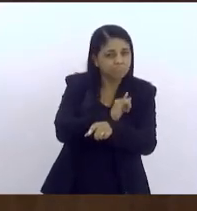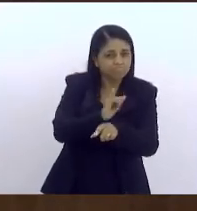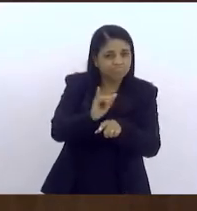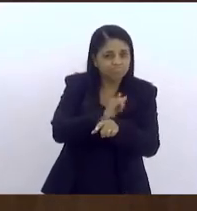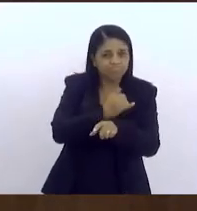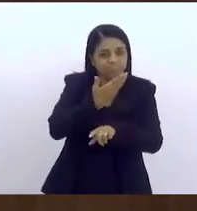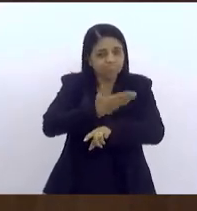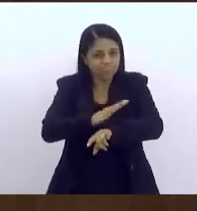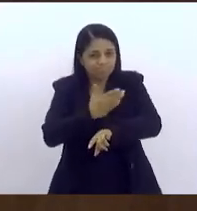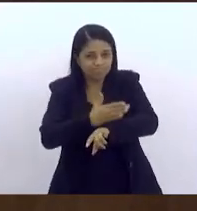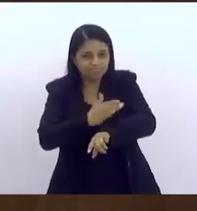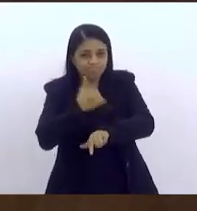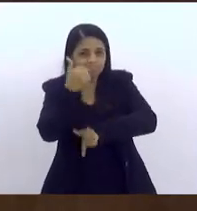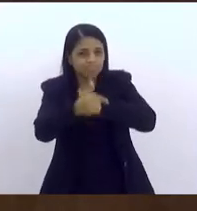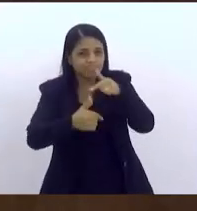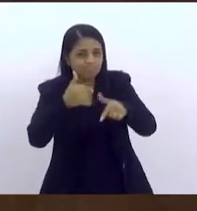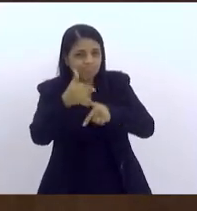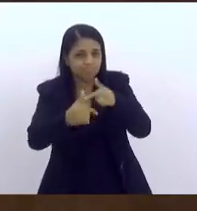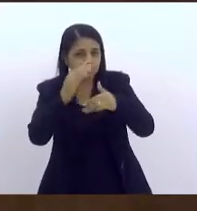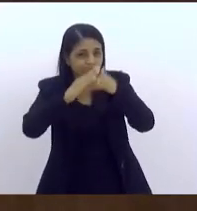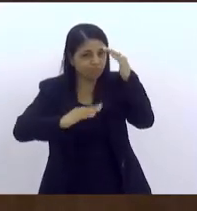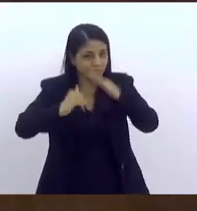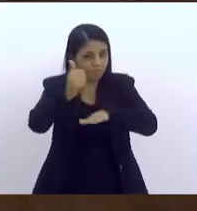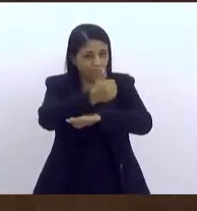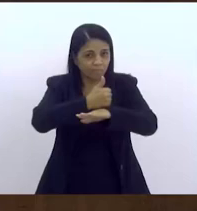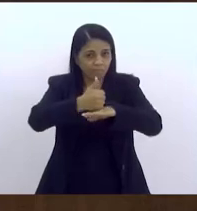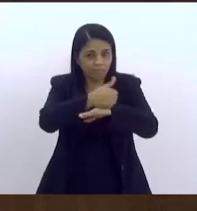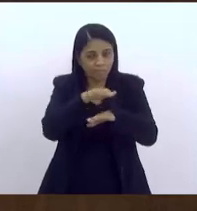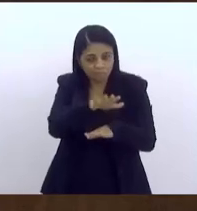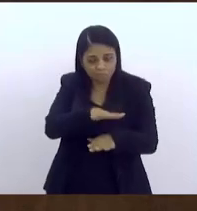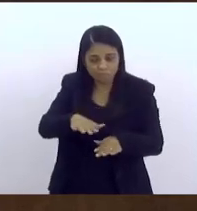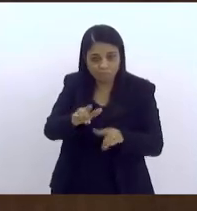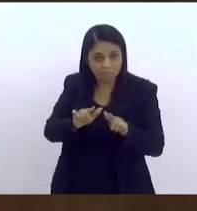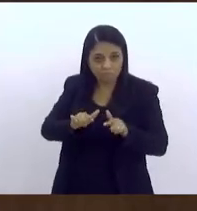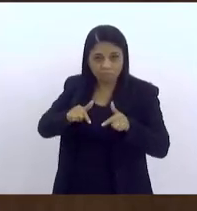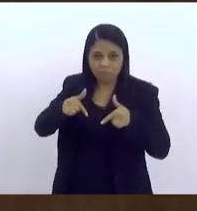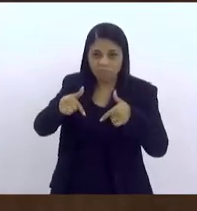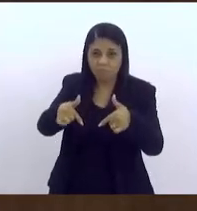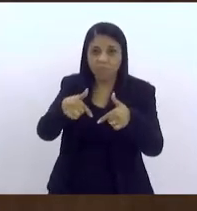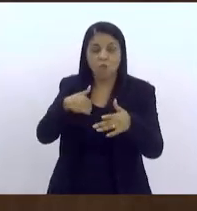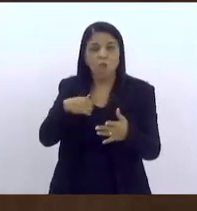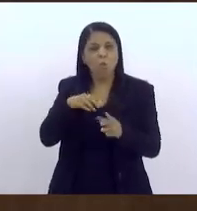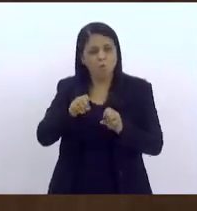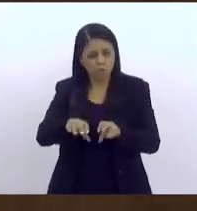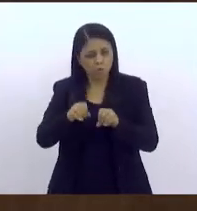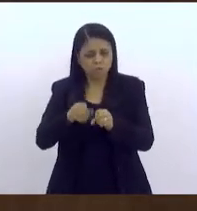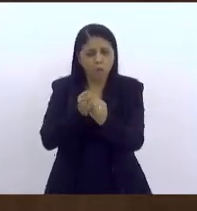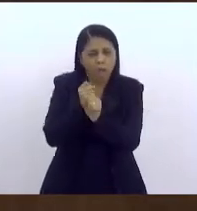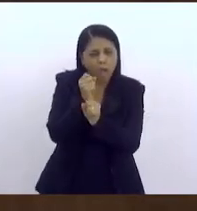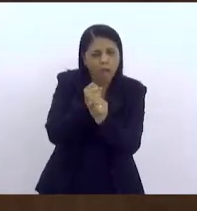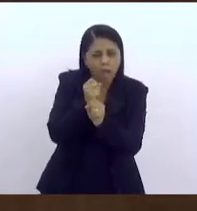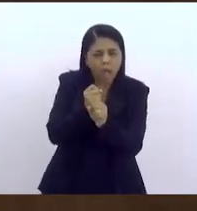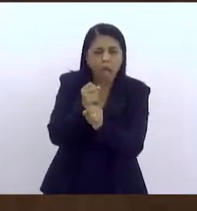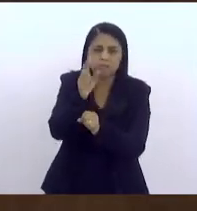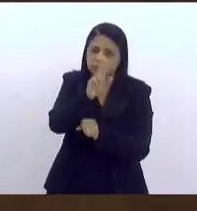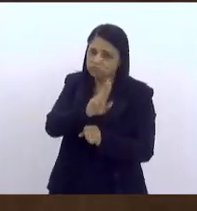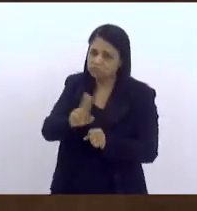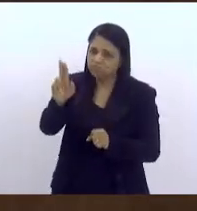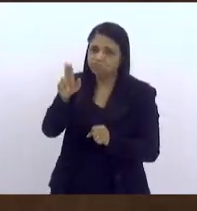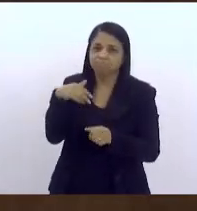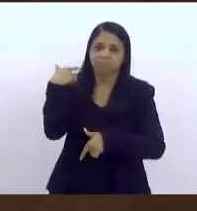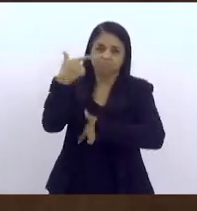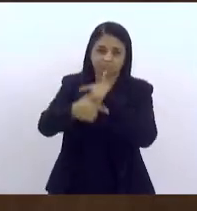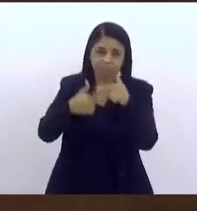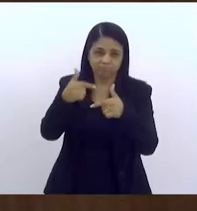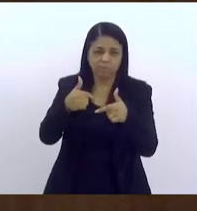né O que são os nossos Campos profissionais de atuação eu tô na educação há muito tempo na educação superior mas minha graduação de